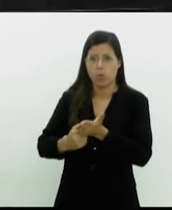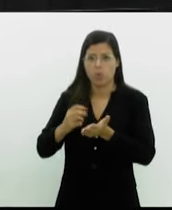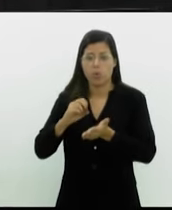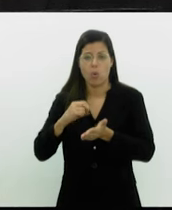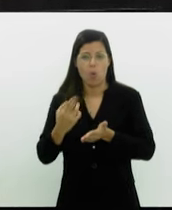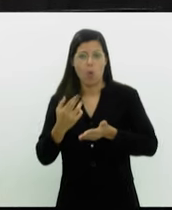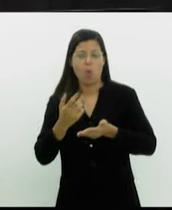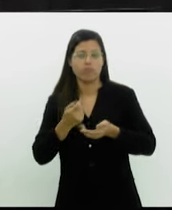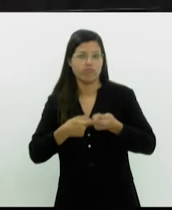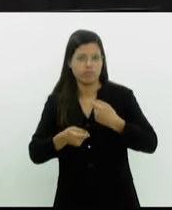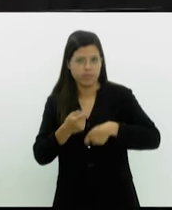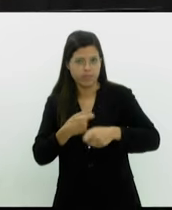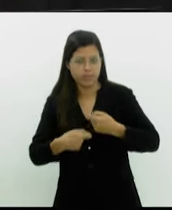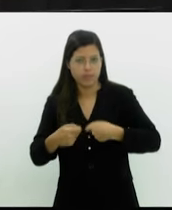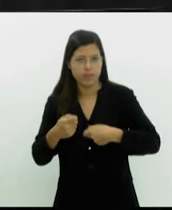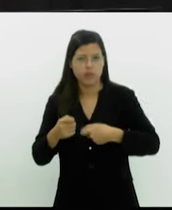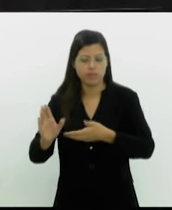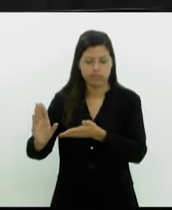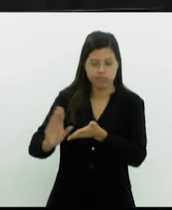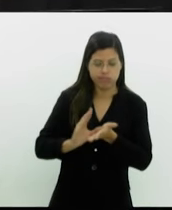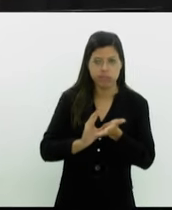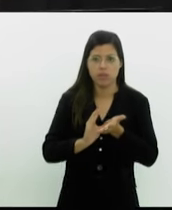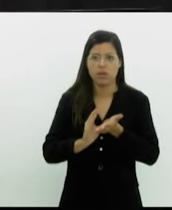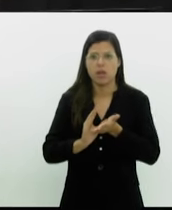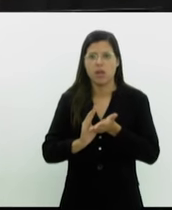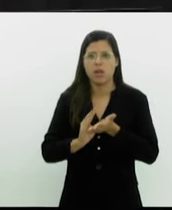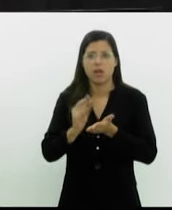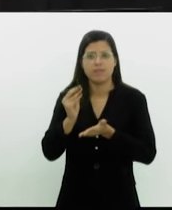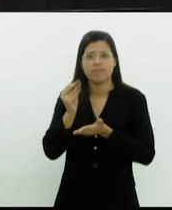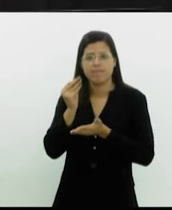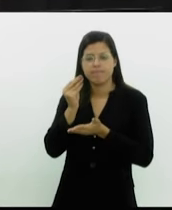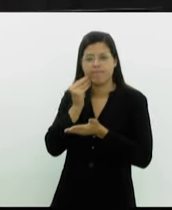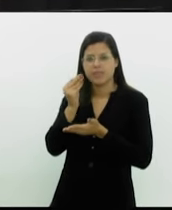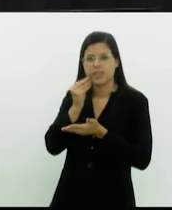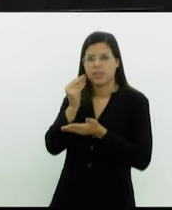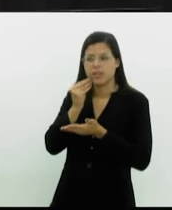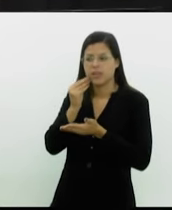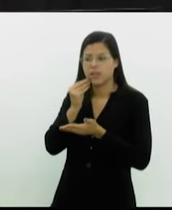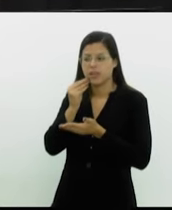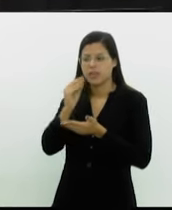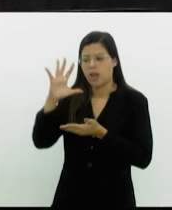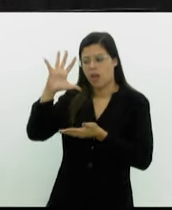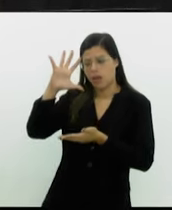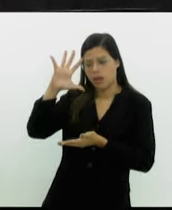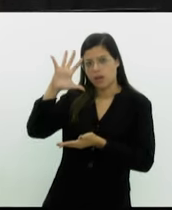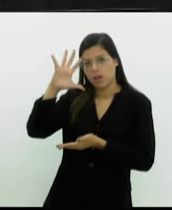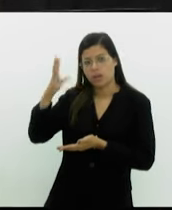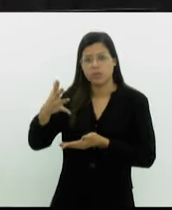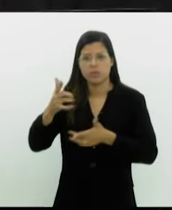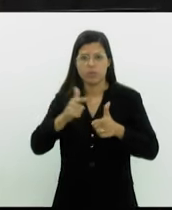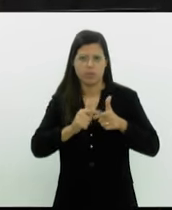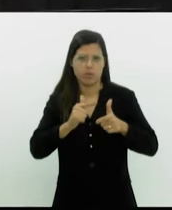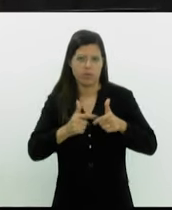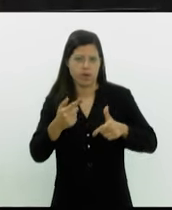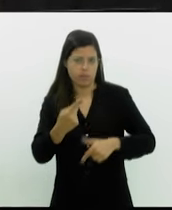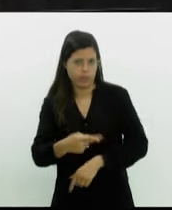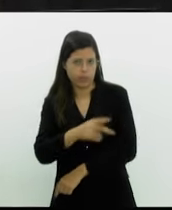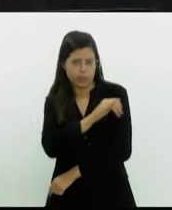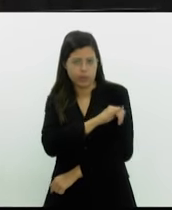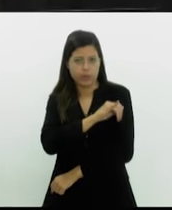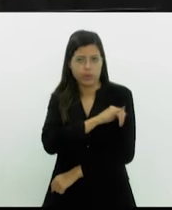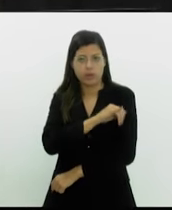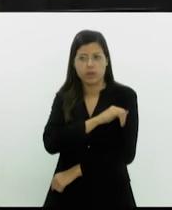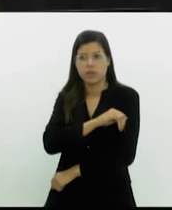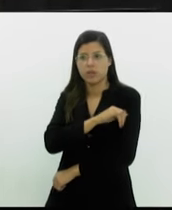refinanciamento capaz de sanear a situação do Estado do Rio de Janeiro, se o